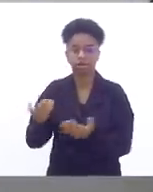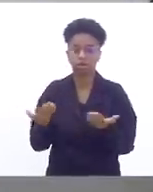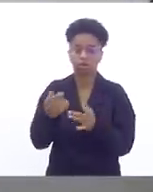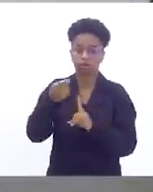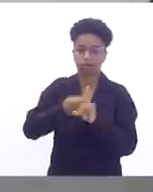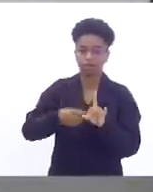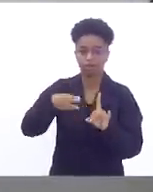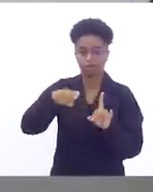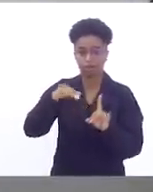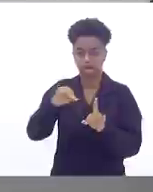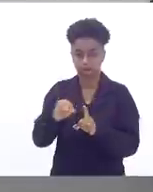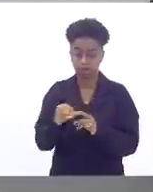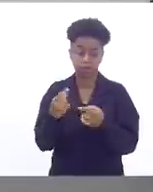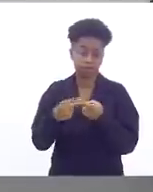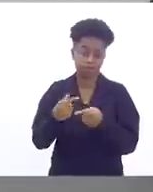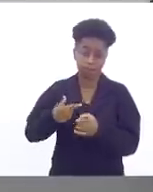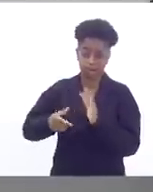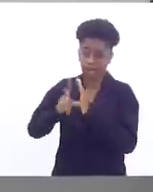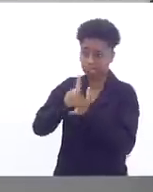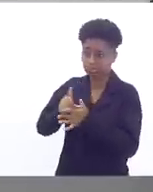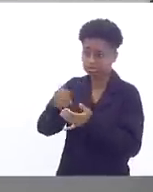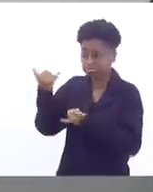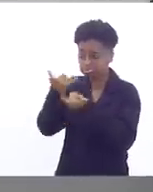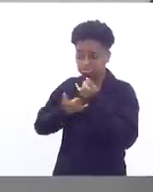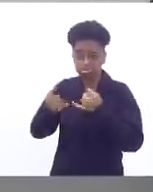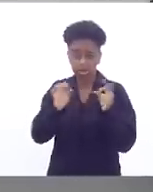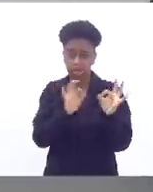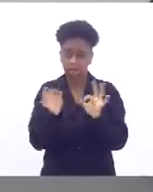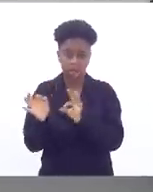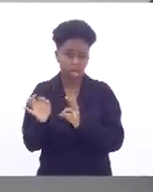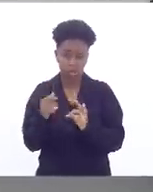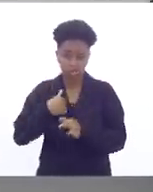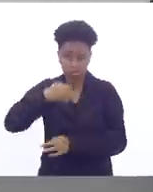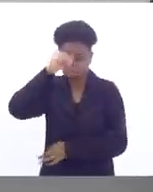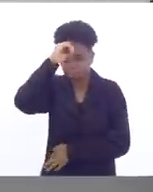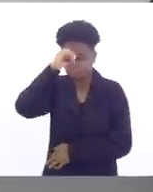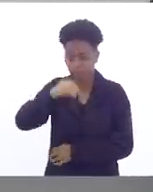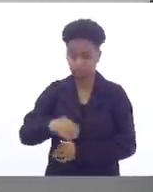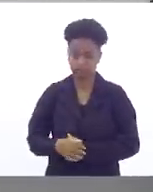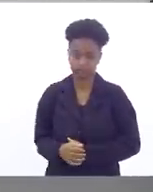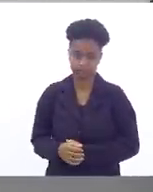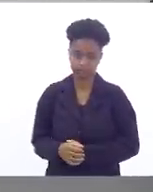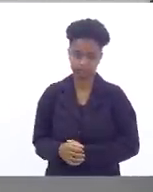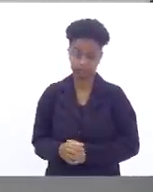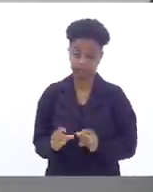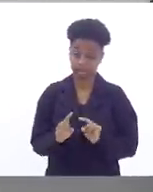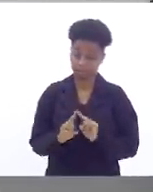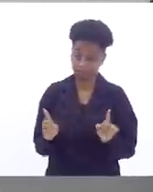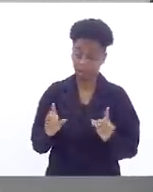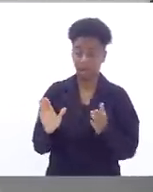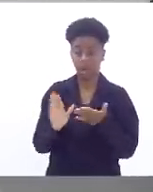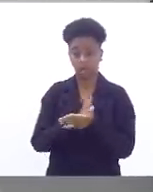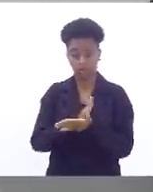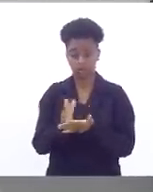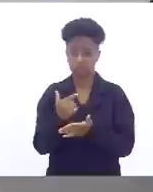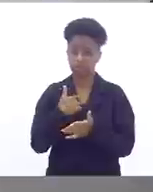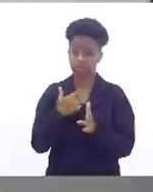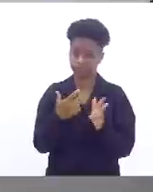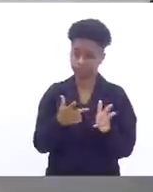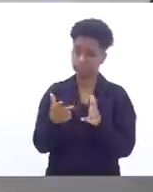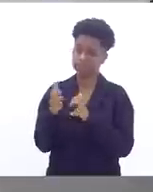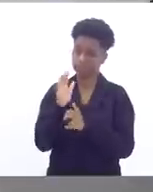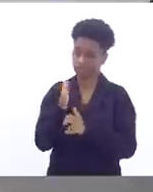até esse momento eu não tinha tido esse esse entendimento mas alguns eu já venho